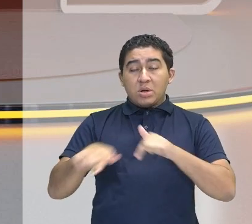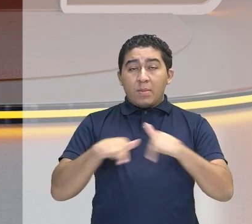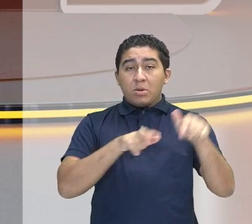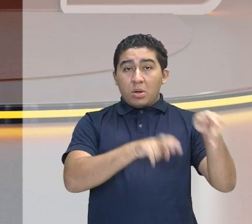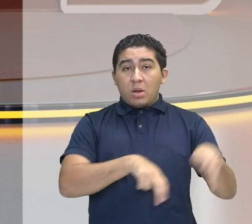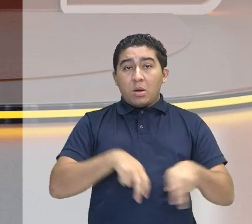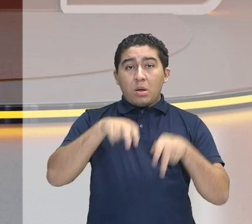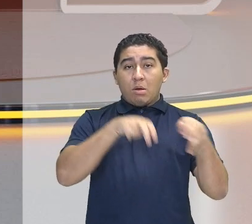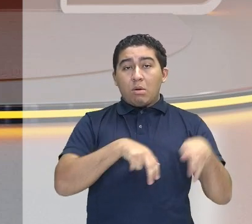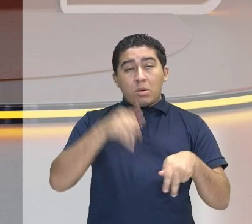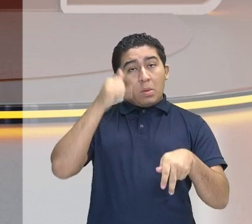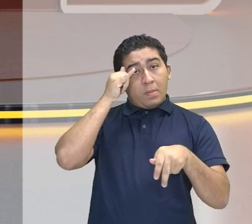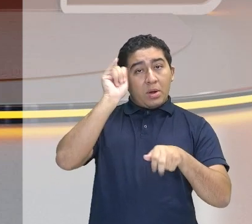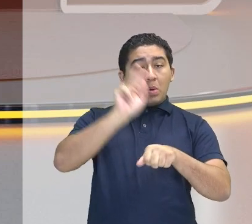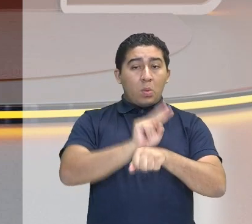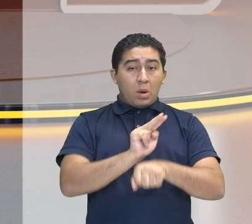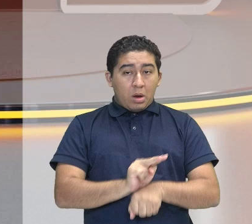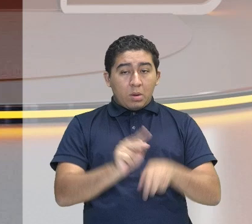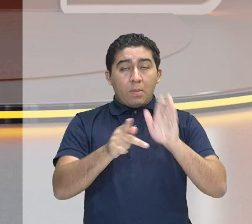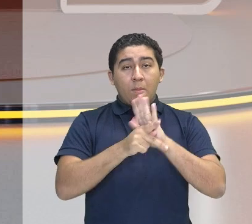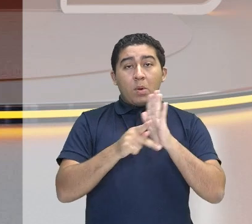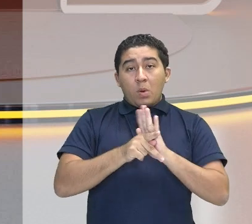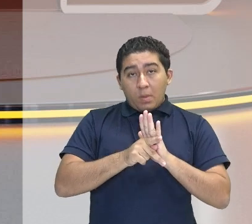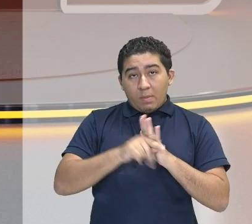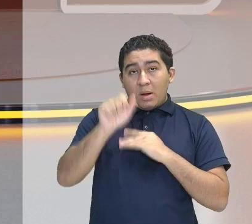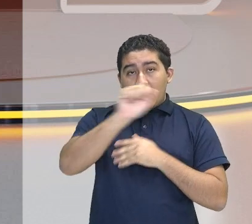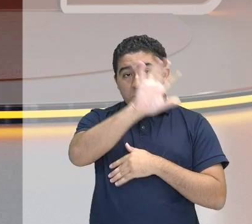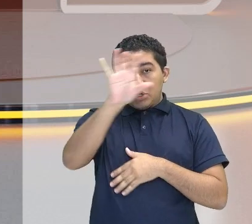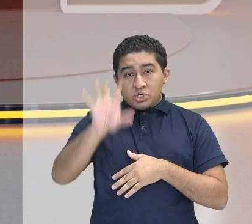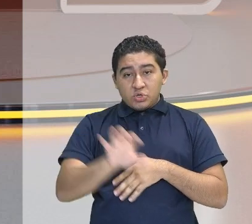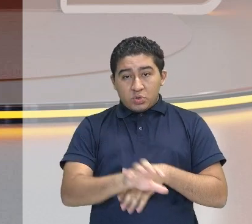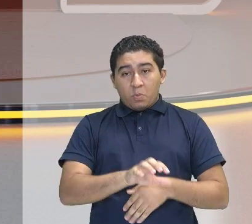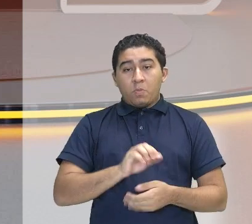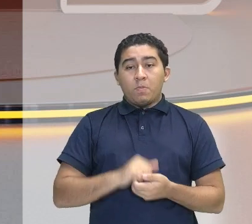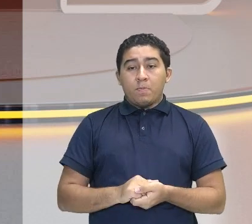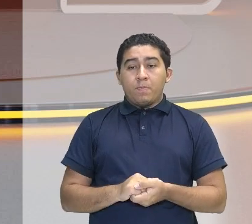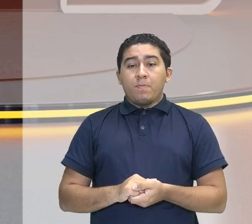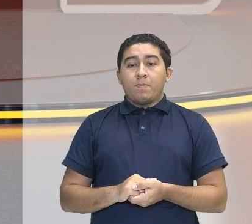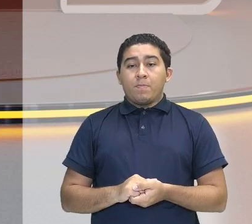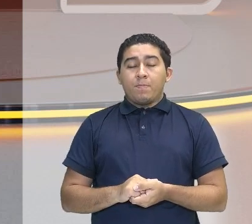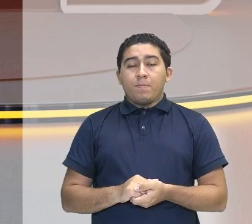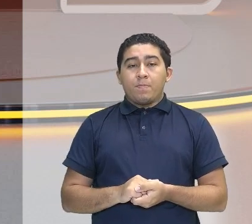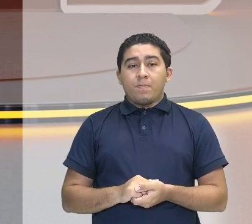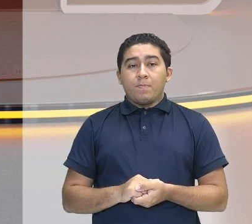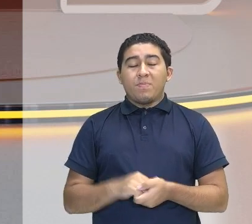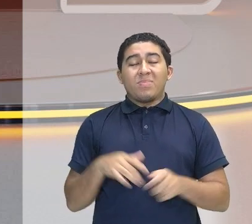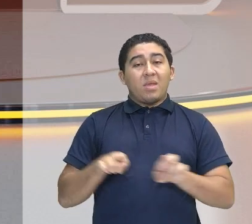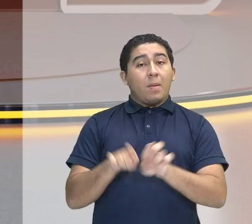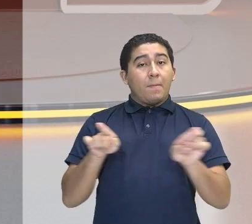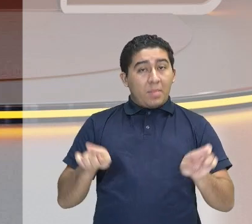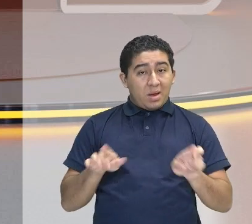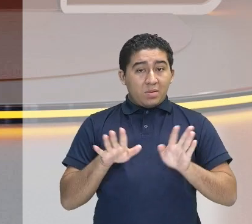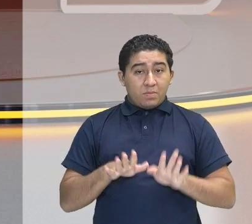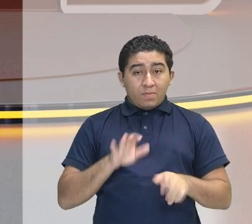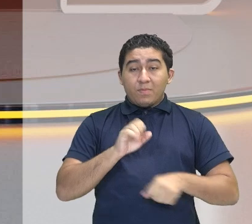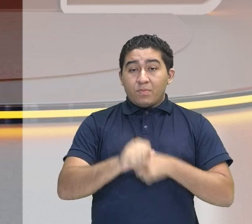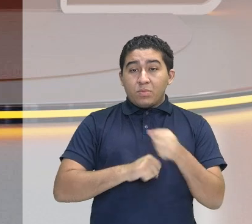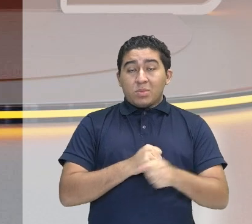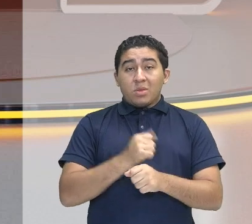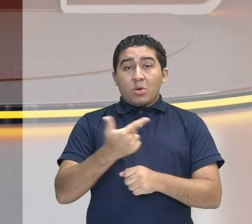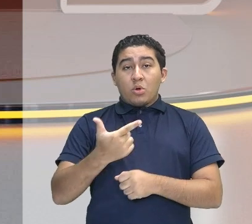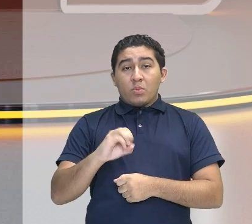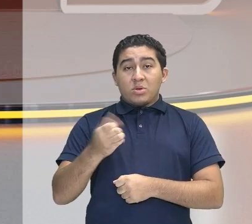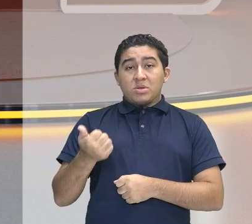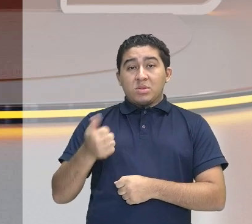74% da força de trabalho, tá, agropecuário na região. Agora, em 2017, a gente